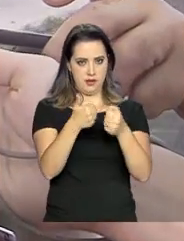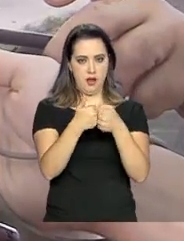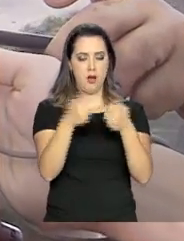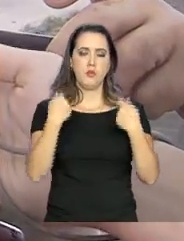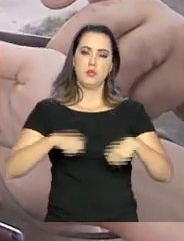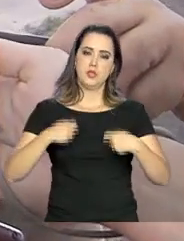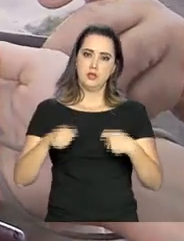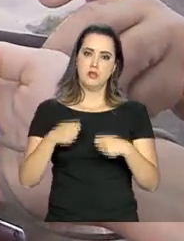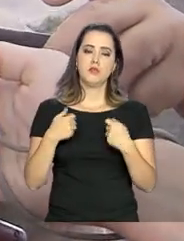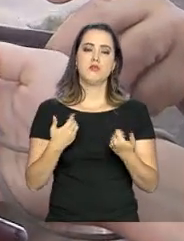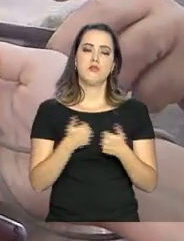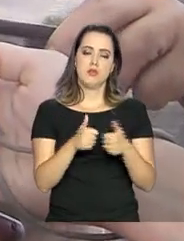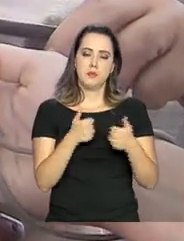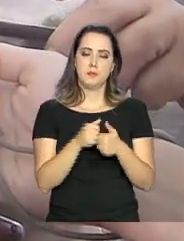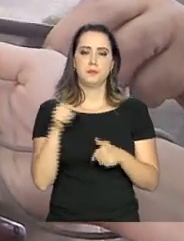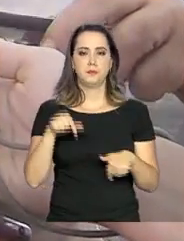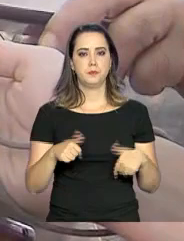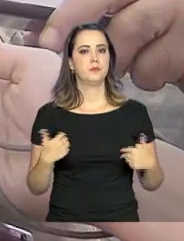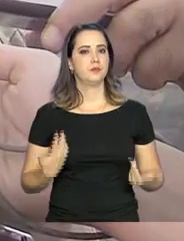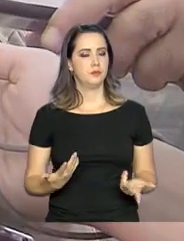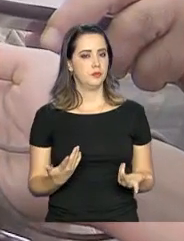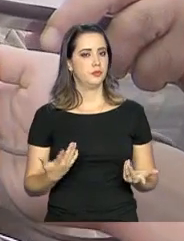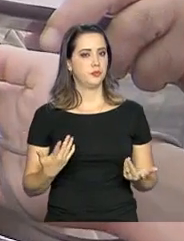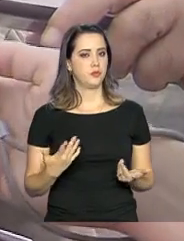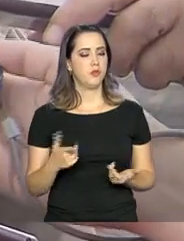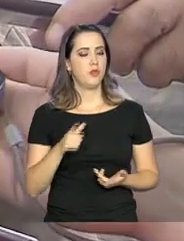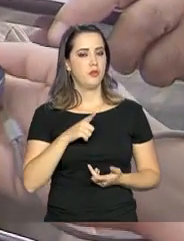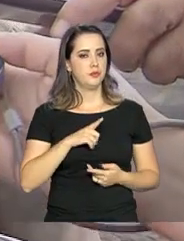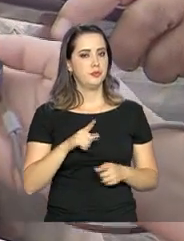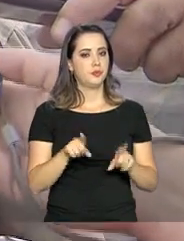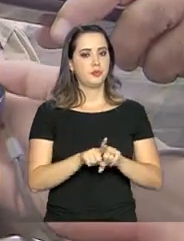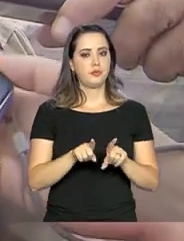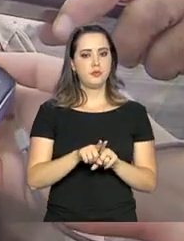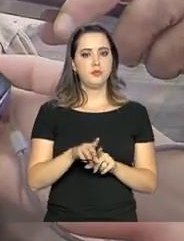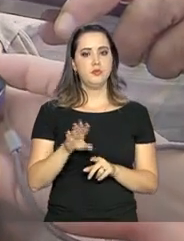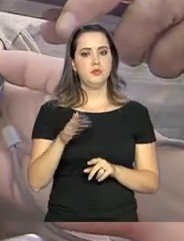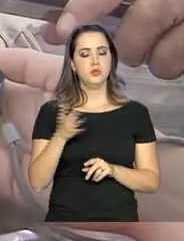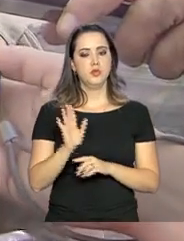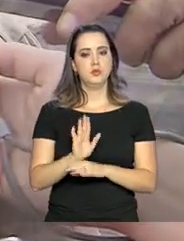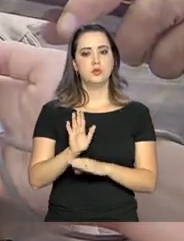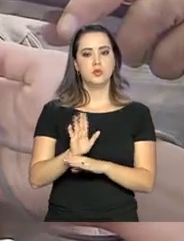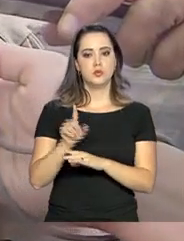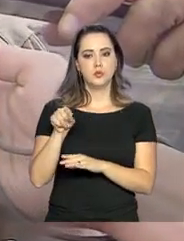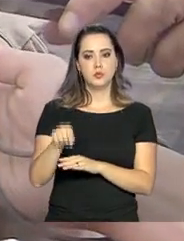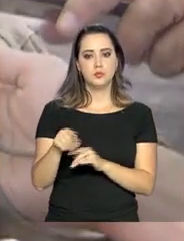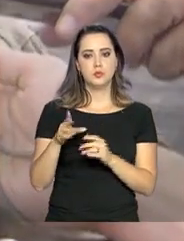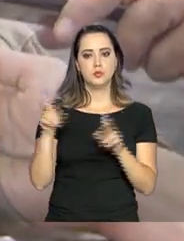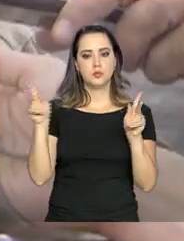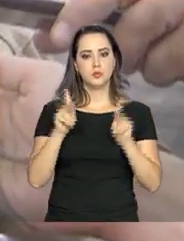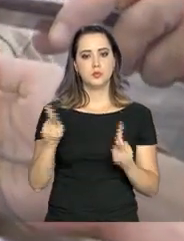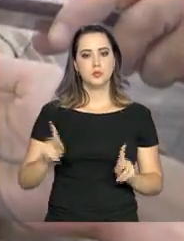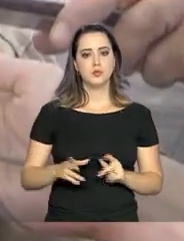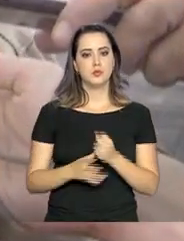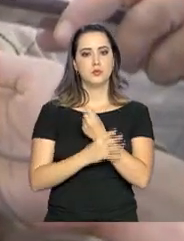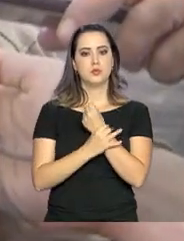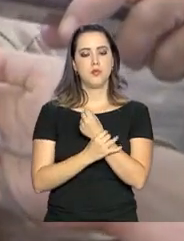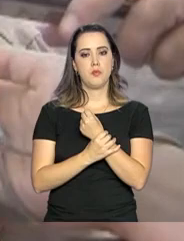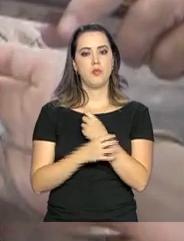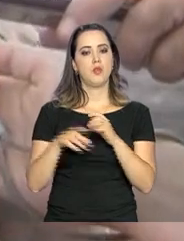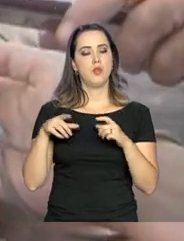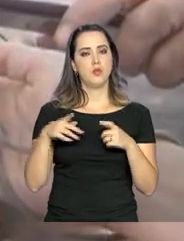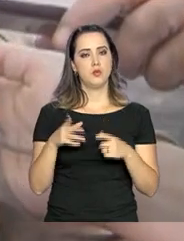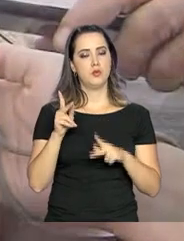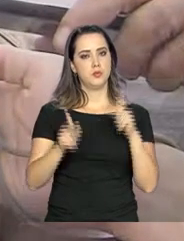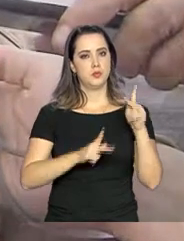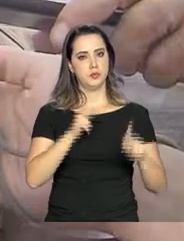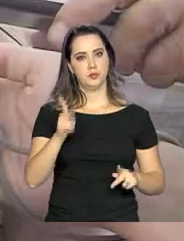precisam se deslocar. De sorte que nós estamos contribuindo aqui para a paz e para a segurança do povo